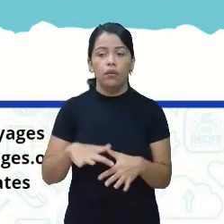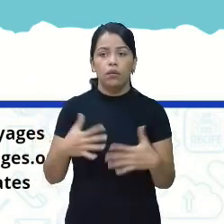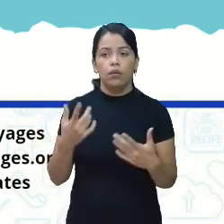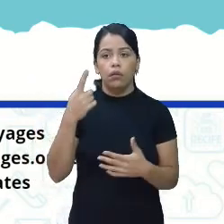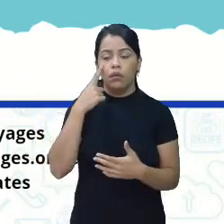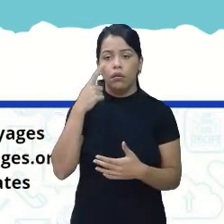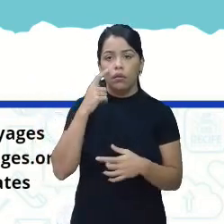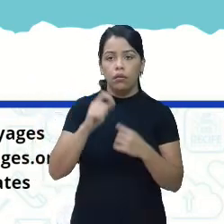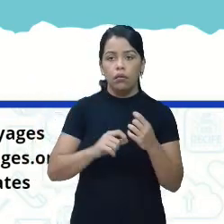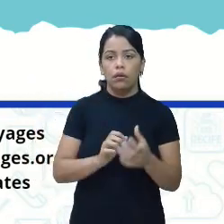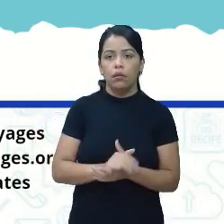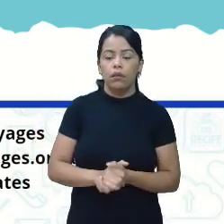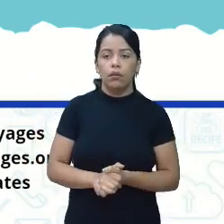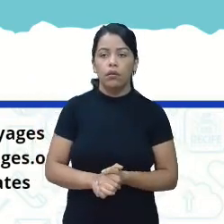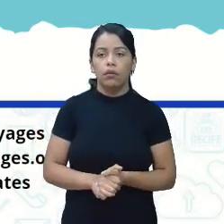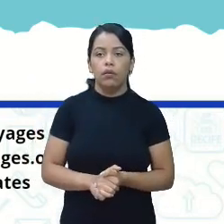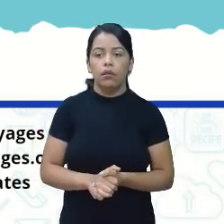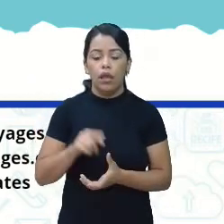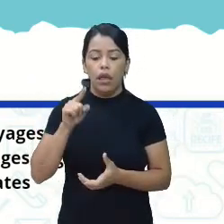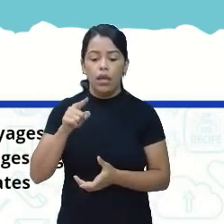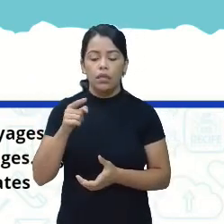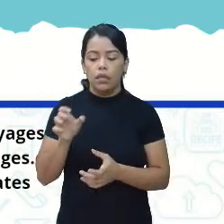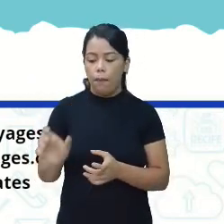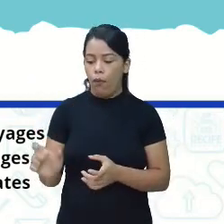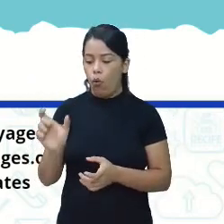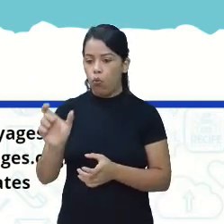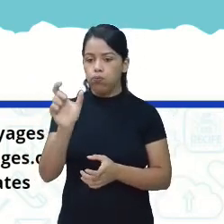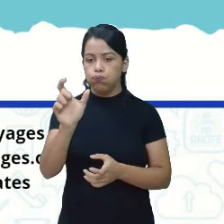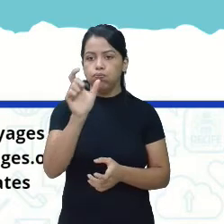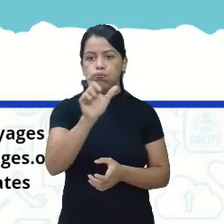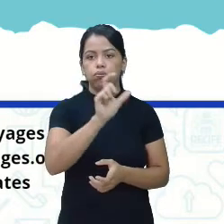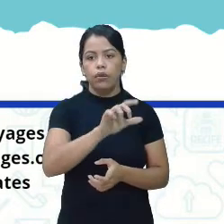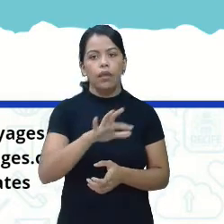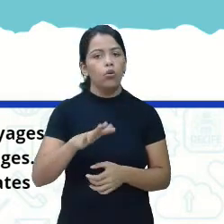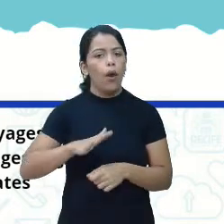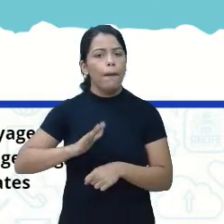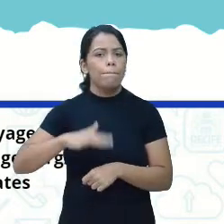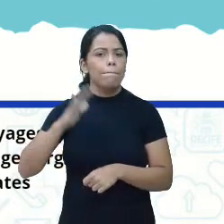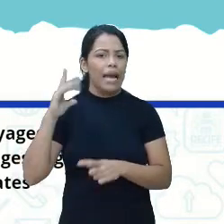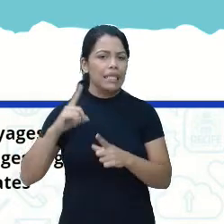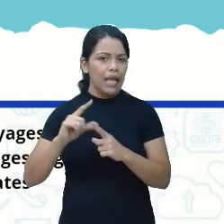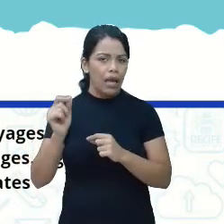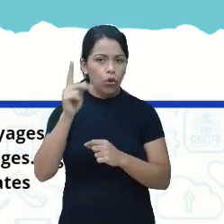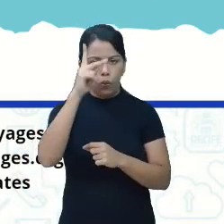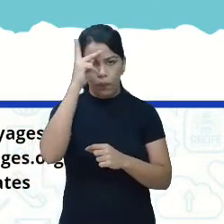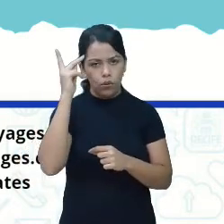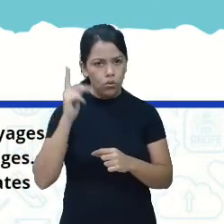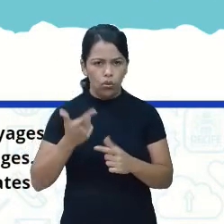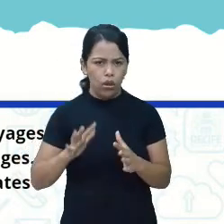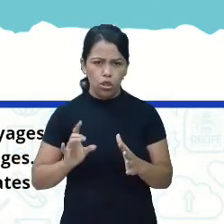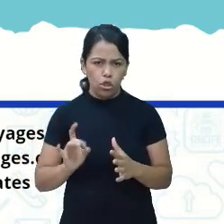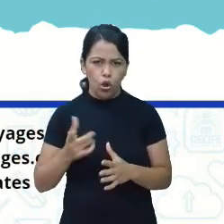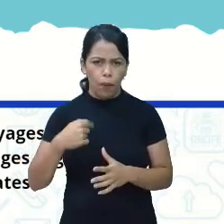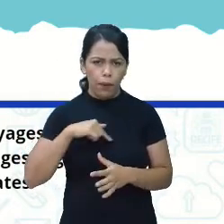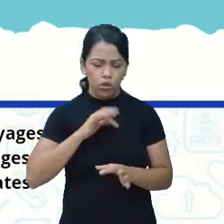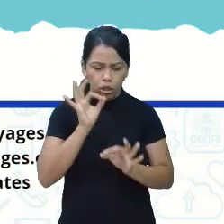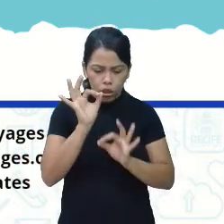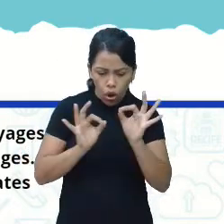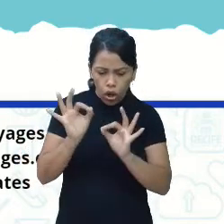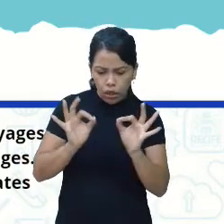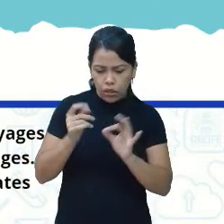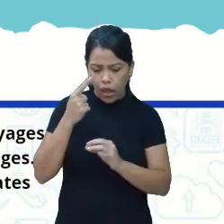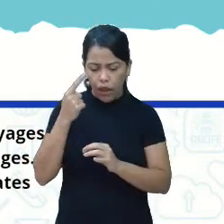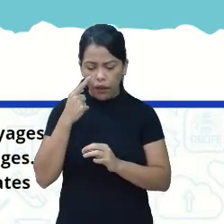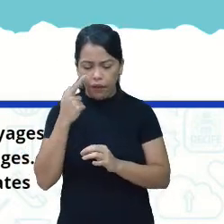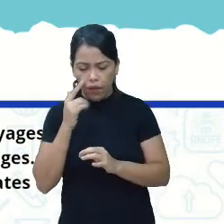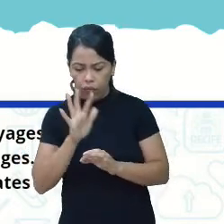tá, esses pontos ele não quer demarcar quais são as áreas de onde saiu mais, é muito mais uma forma da gente se organizar e